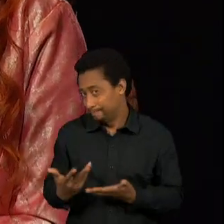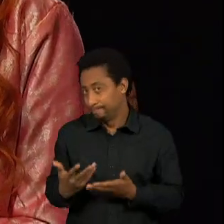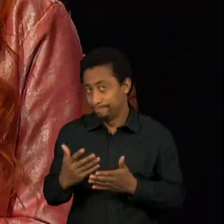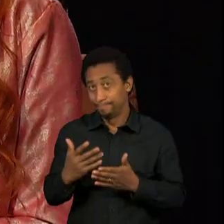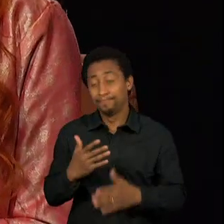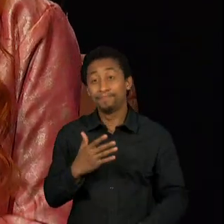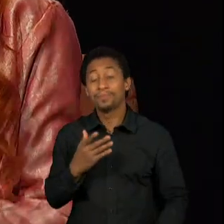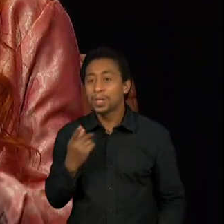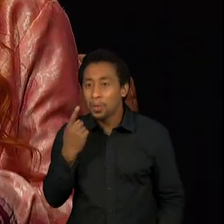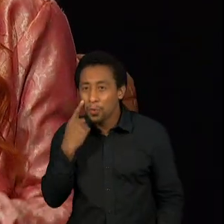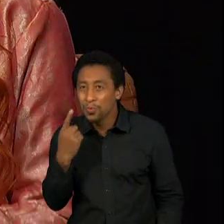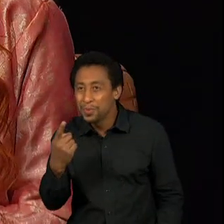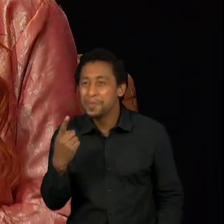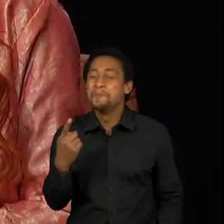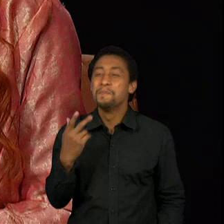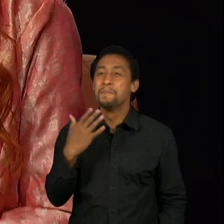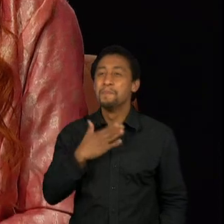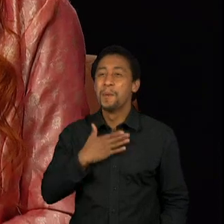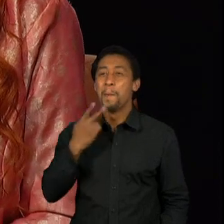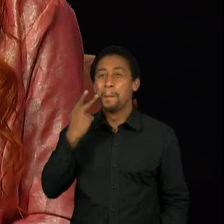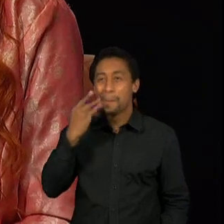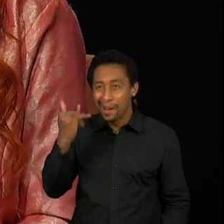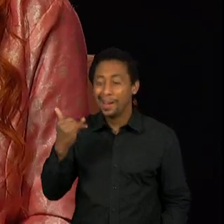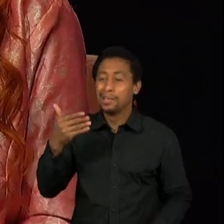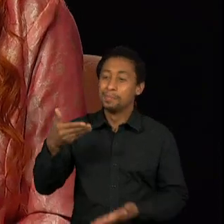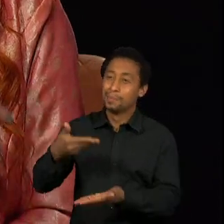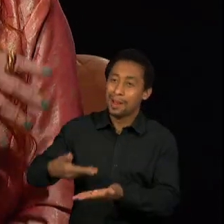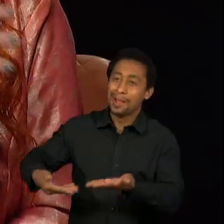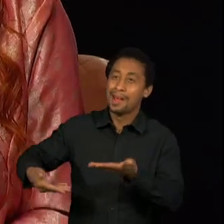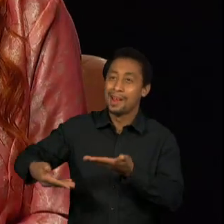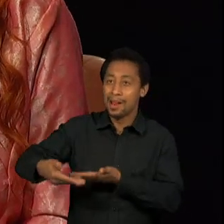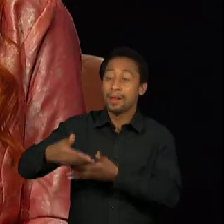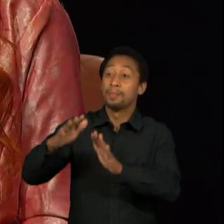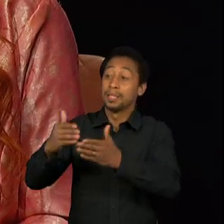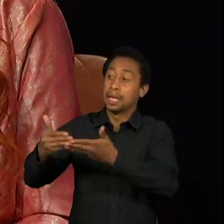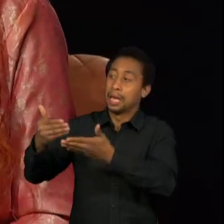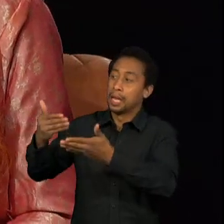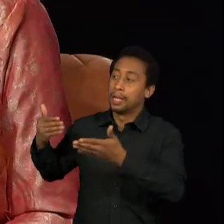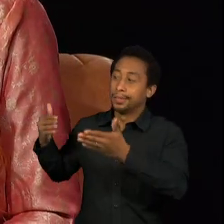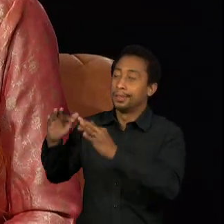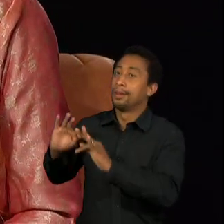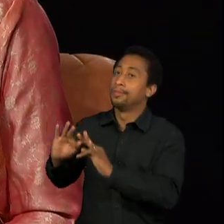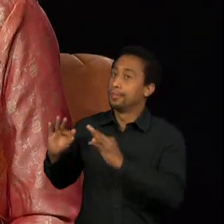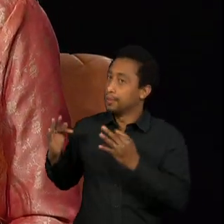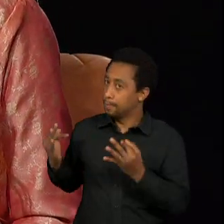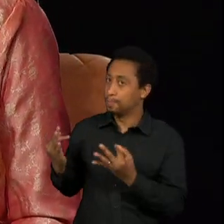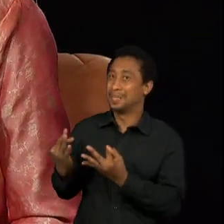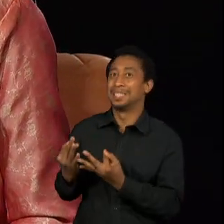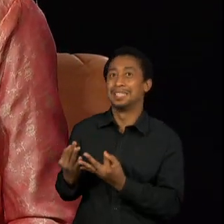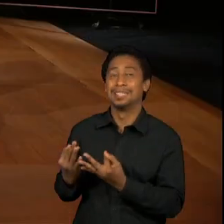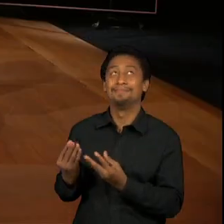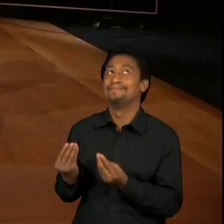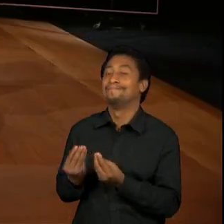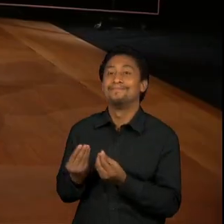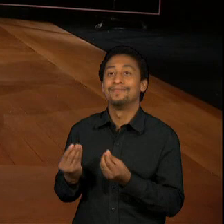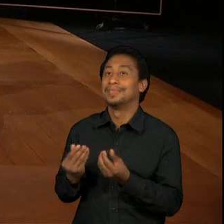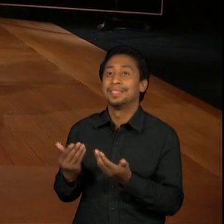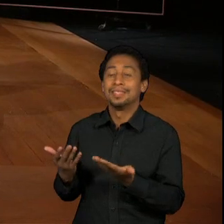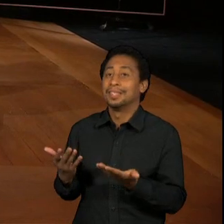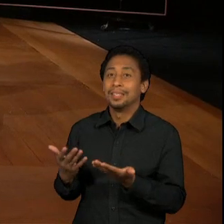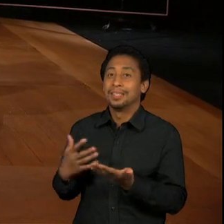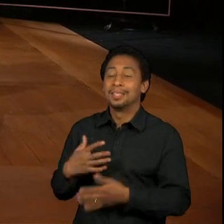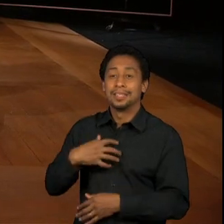pai transitando dentro disso tudo, né, de uma família que tinha tido praticamente Salvador nas